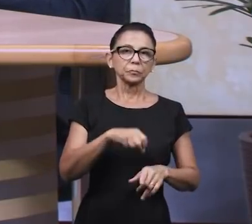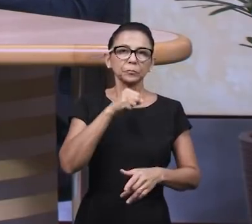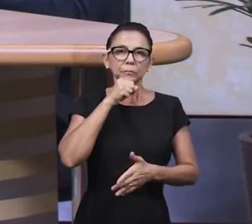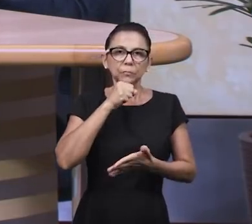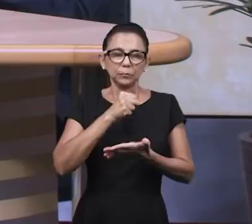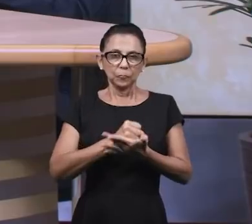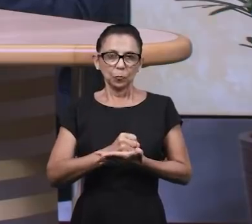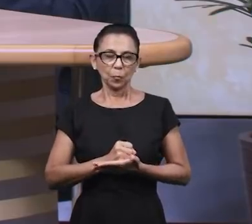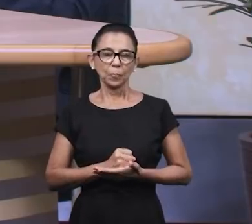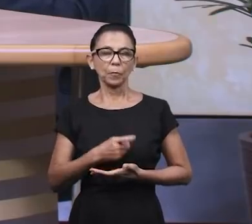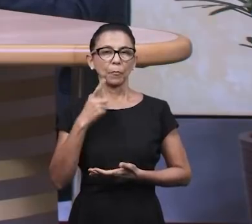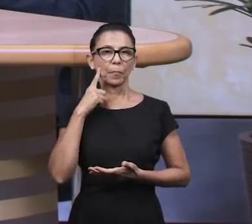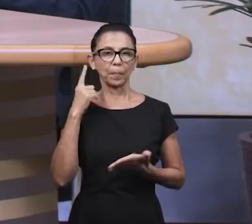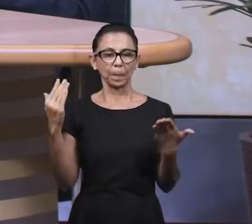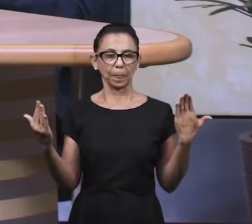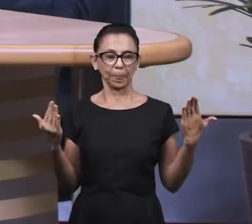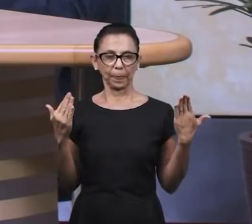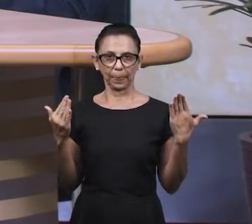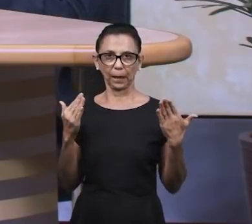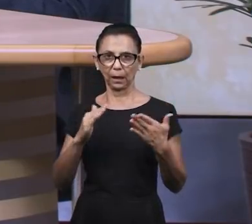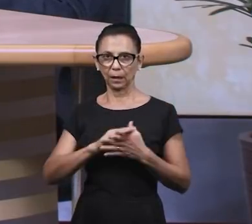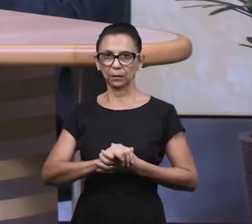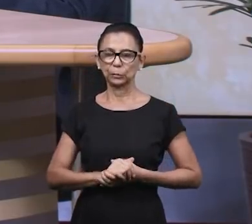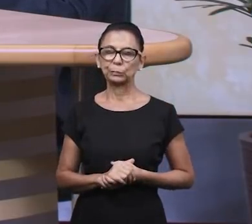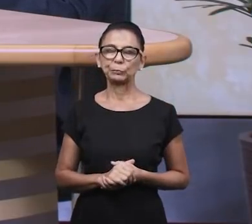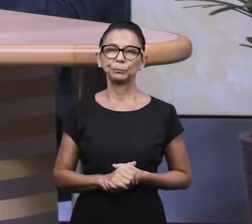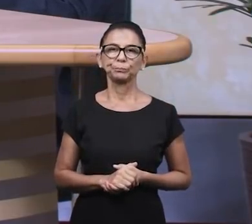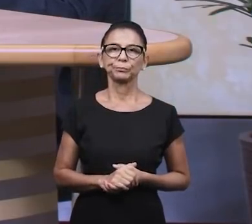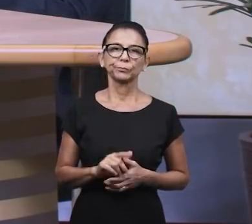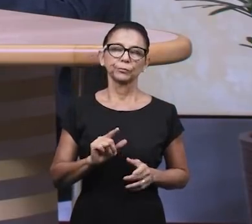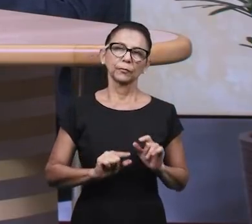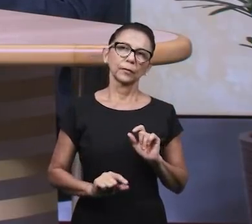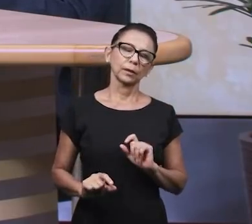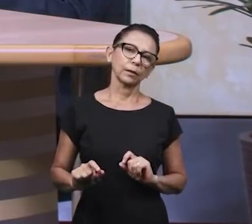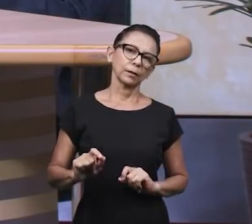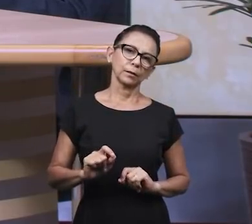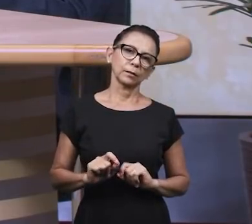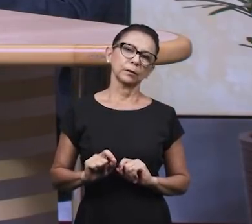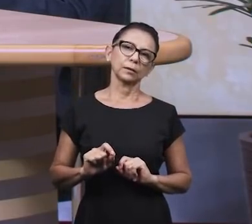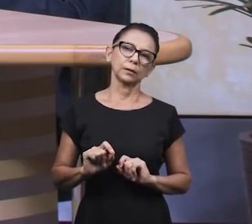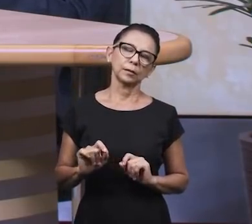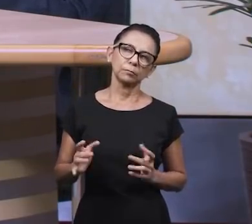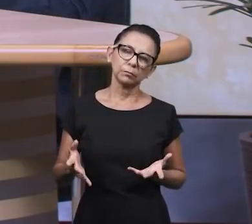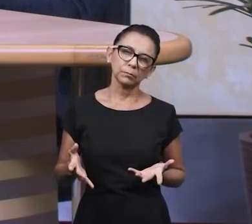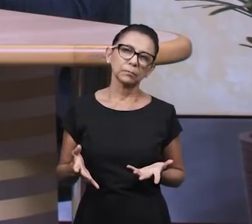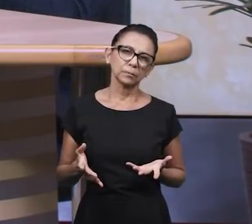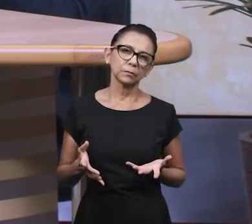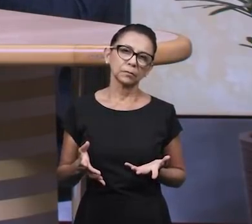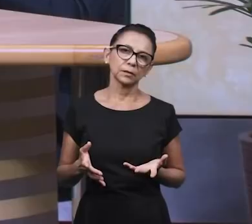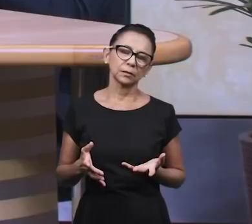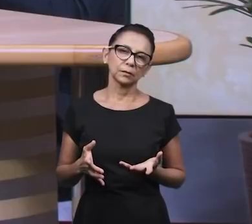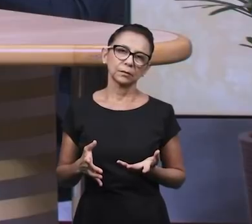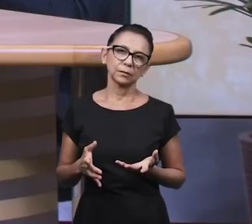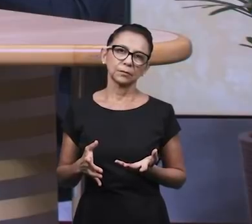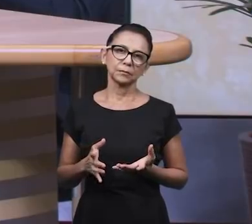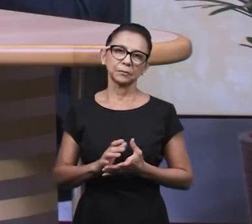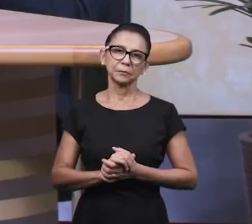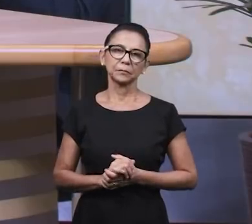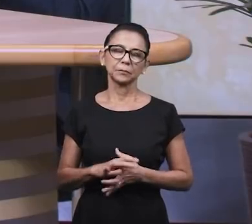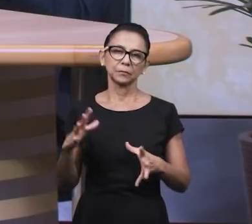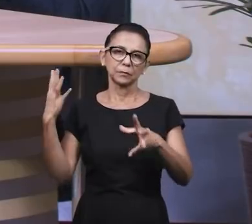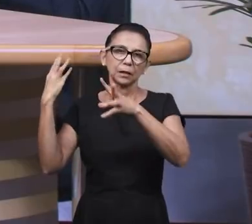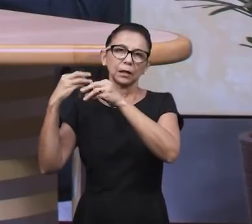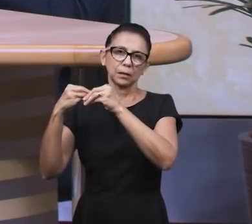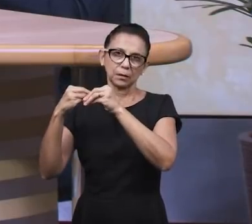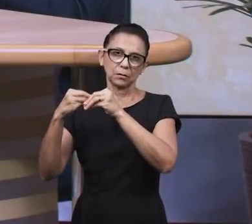Velho Testamento, de um atributo do Senhor Jesus, que esse nós podemos dizer assim, que é um... nós podemos desfechar esse... fazer